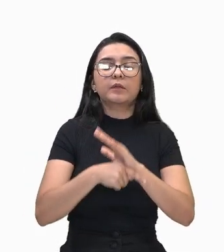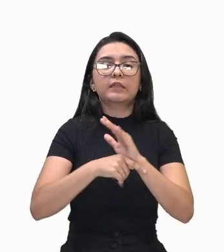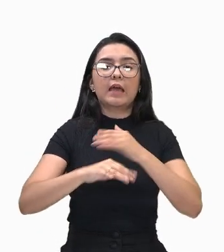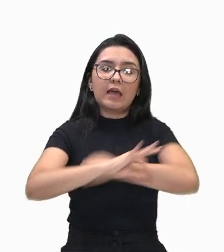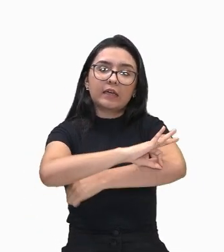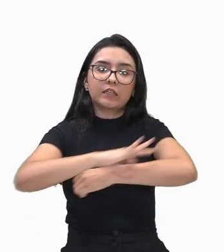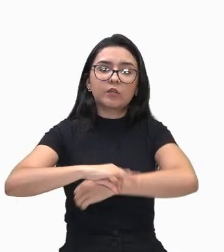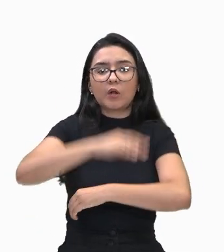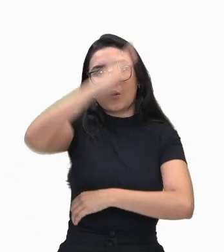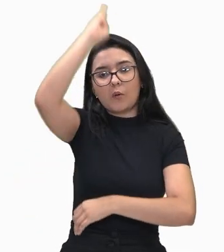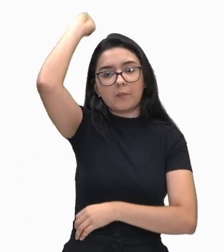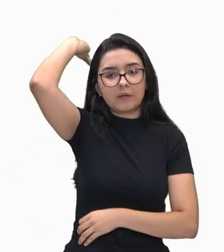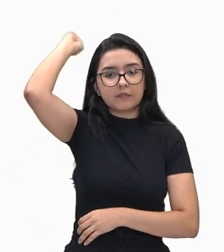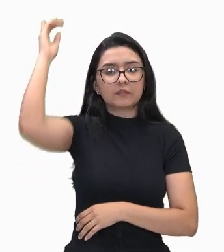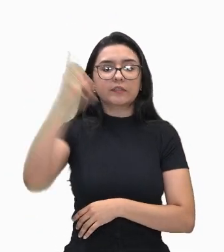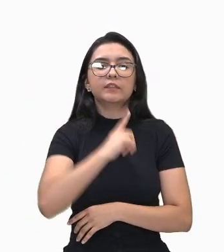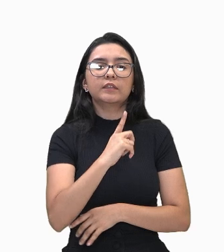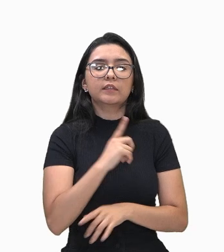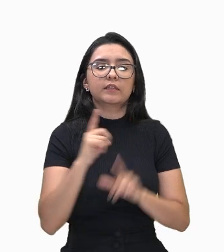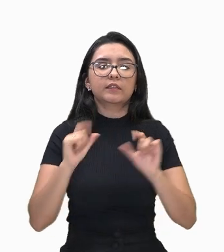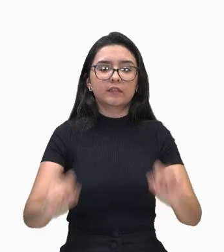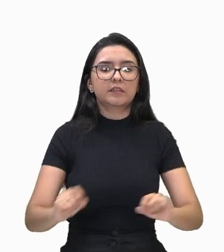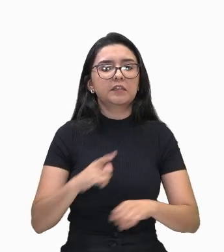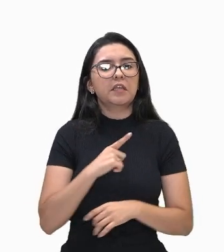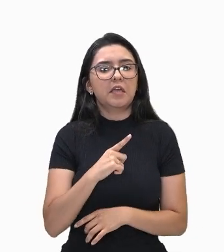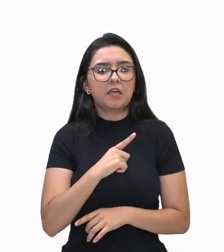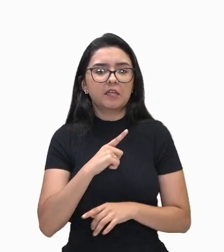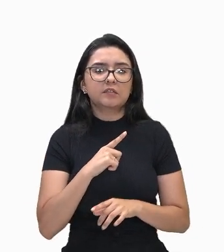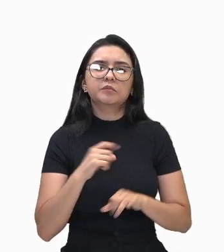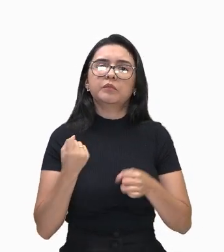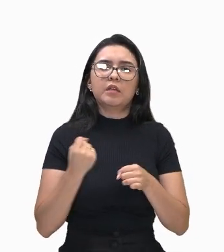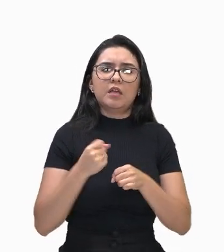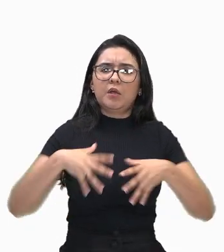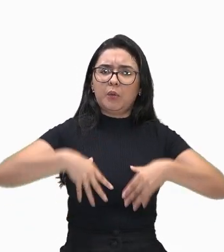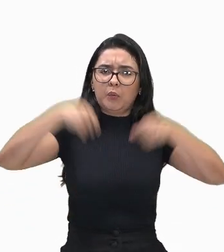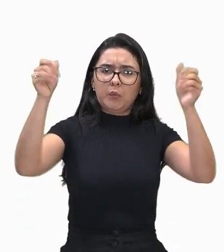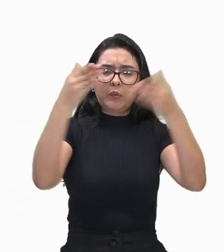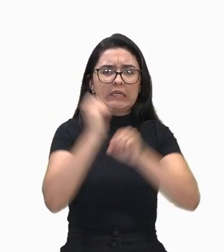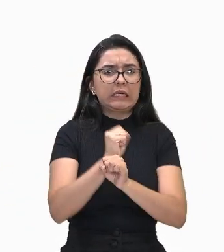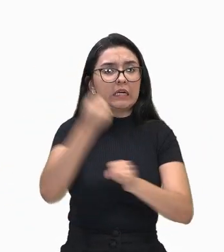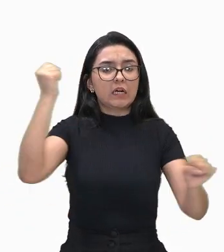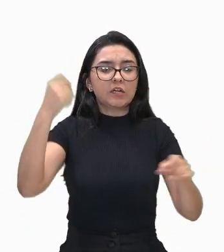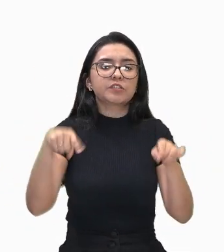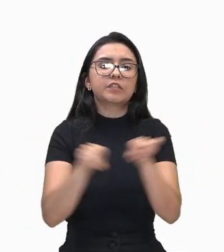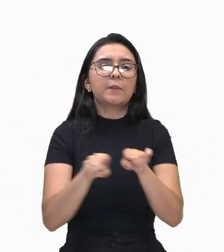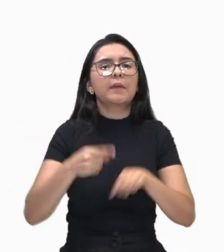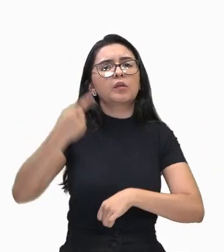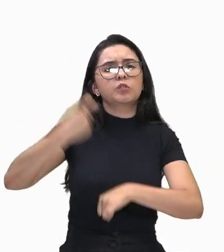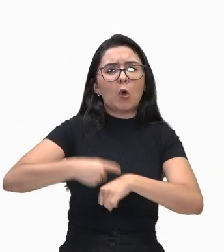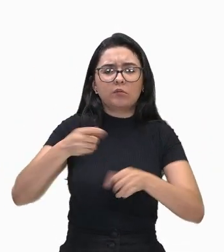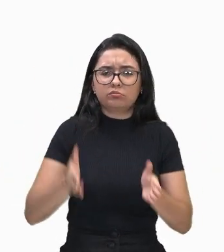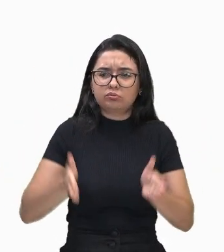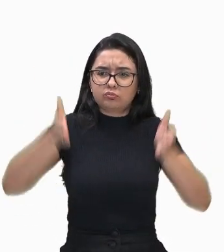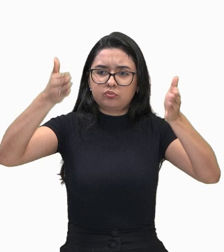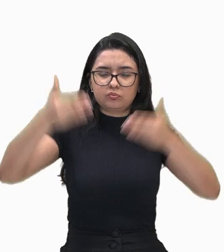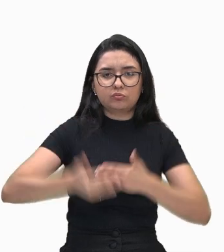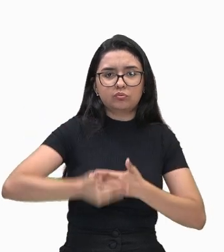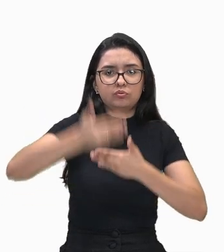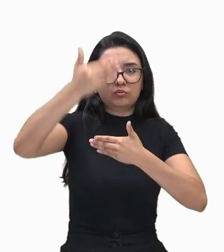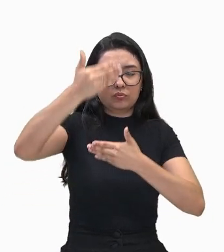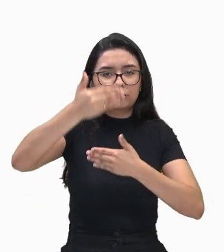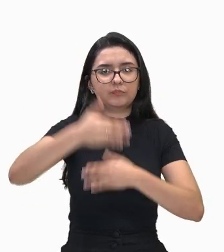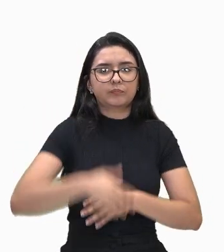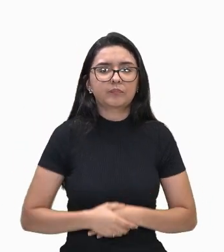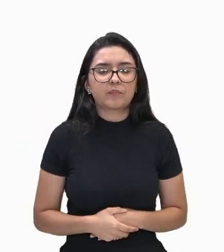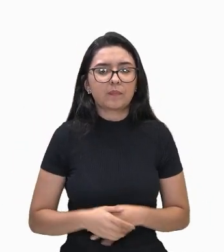românica. Temos a grandiosidade e solidez. Solidez porque tinha as paredes grossas.